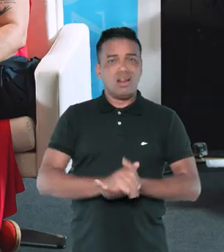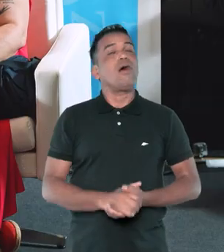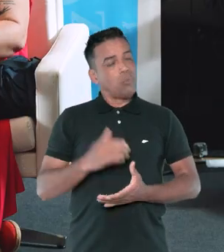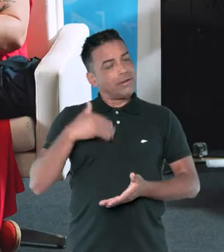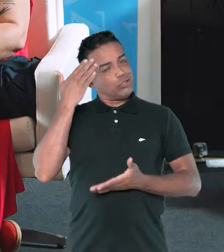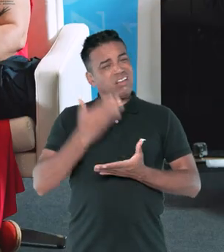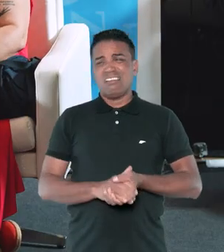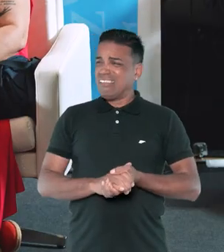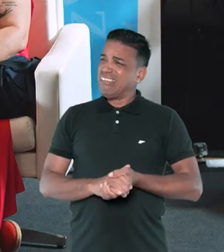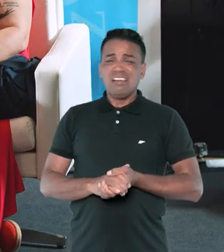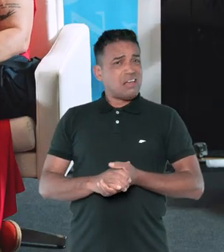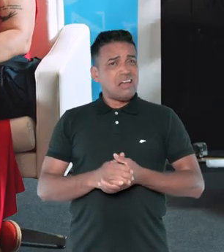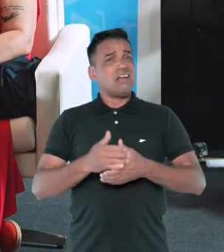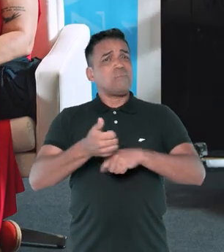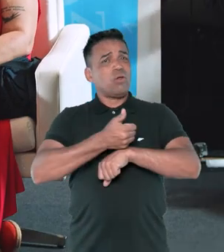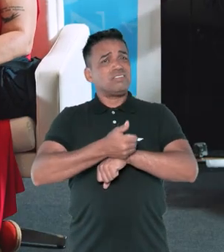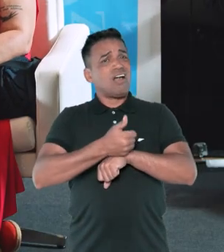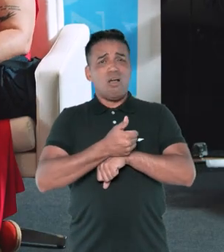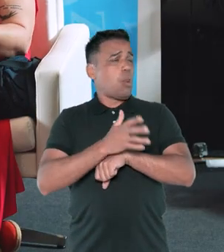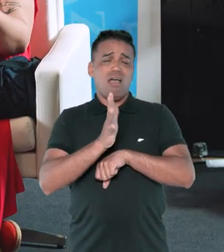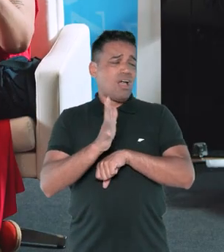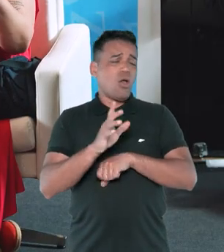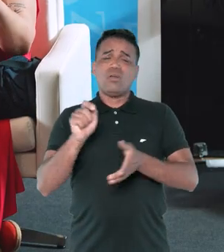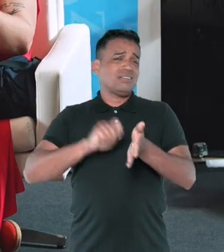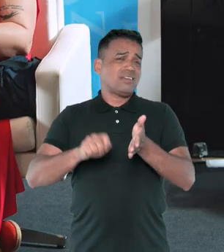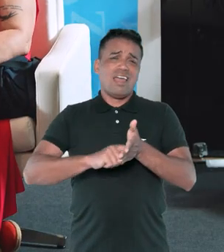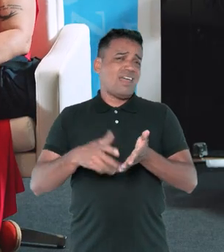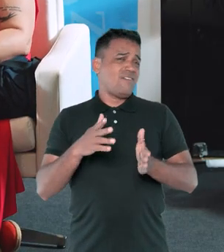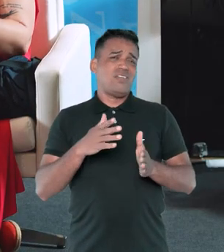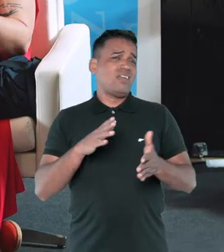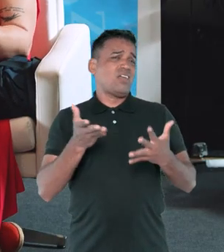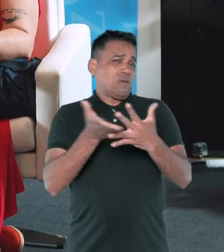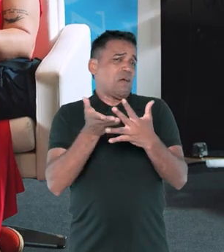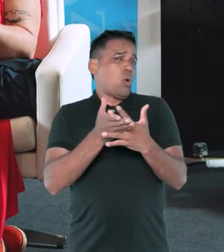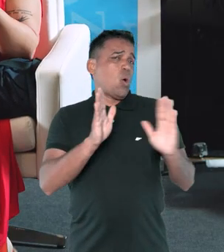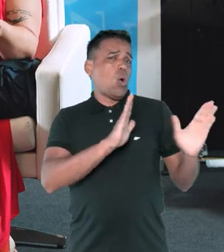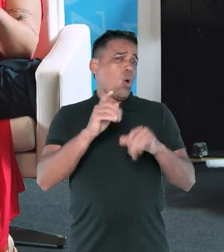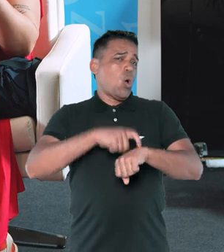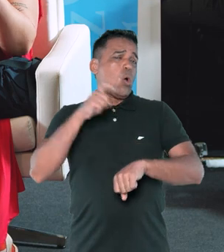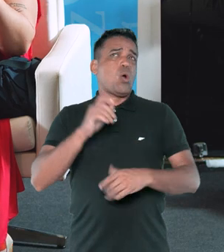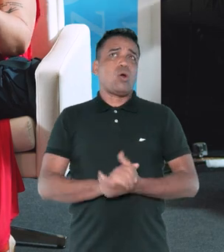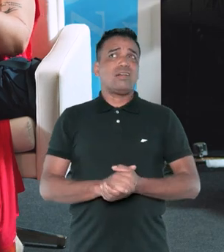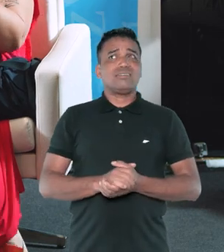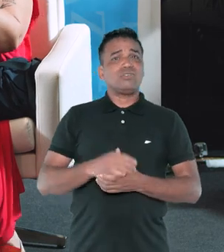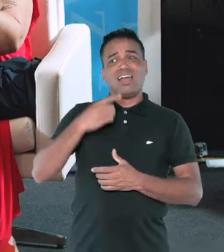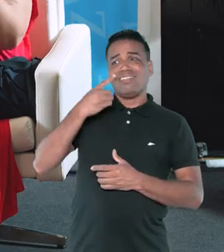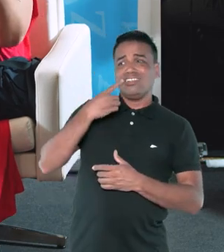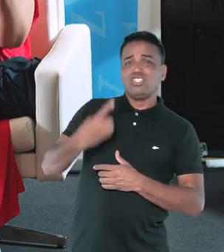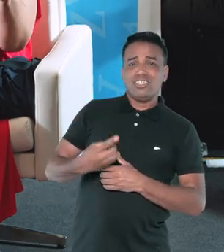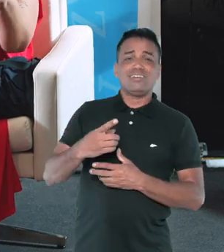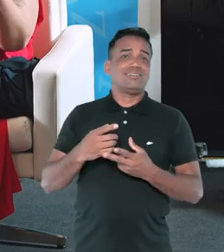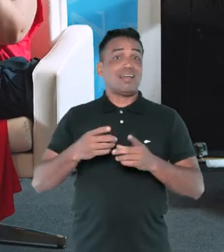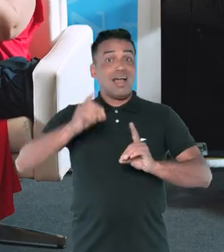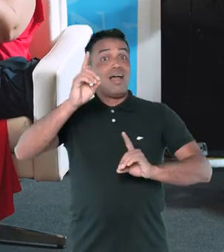acreditei, disseram, não, isso não é profissão, você escreve nas horas vagas, você escreve quando tem tempo, não, isso não é trabalho, você tem que ser dentista, advogada,